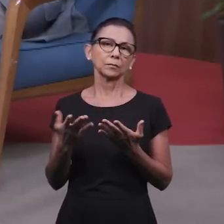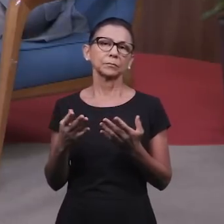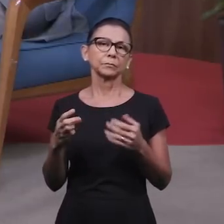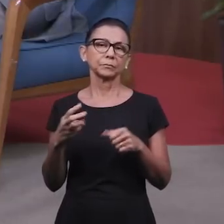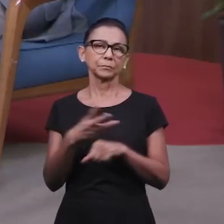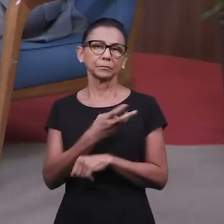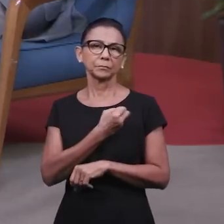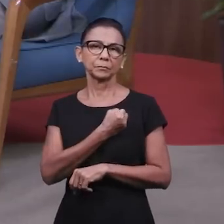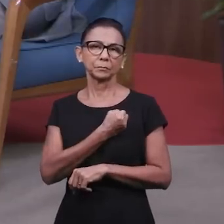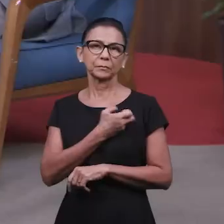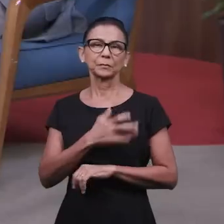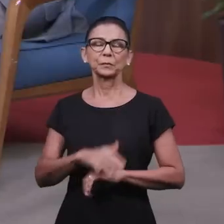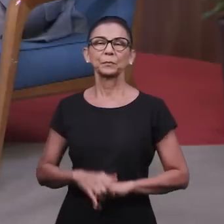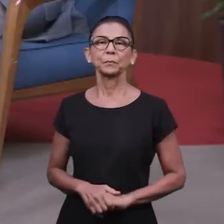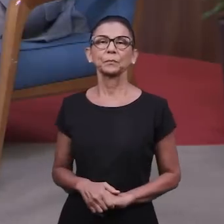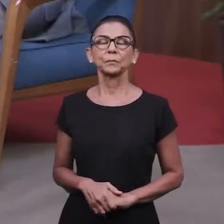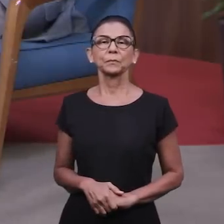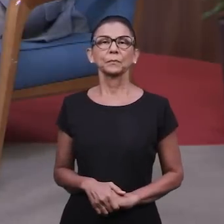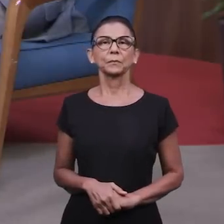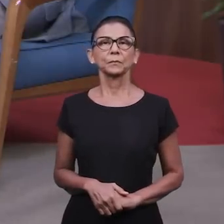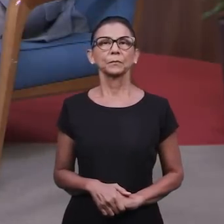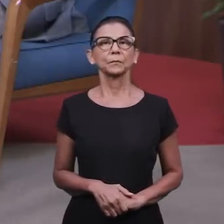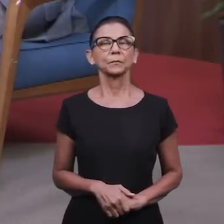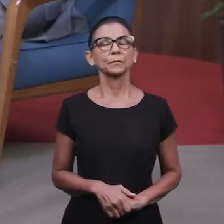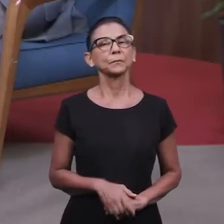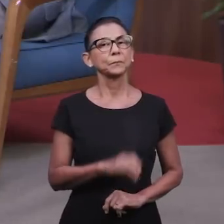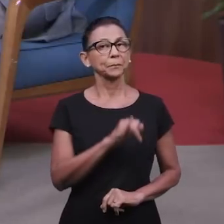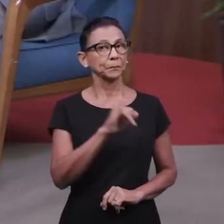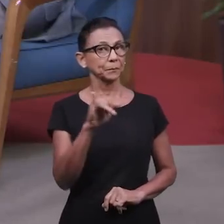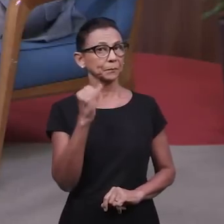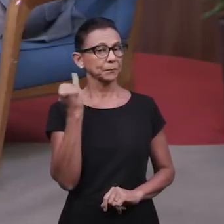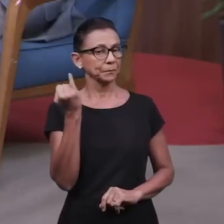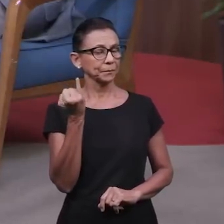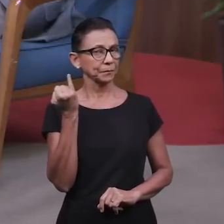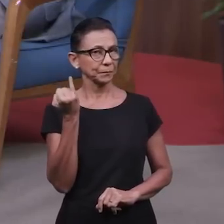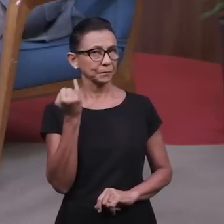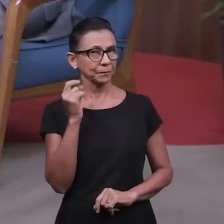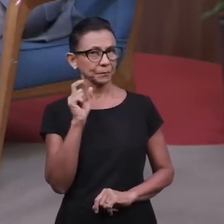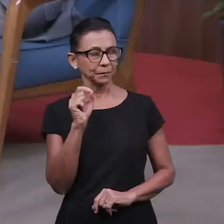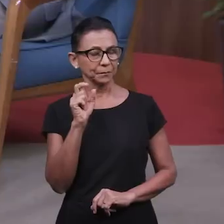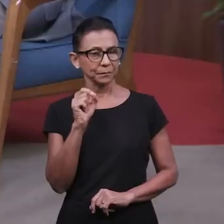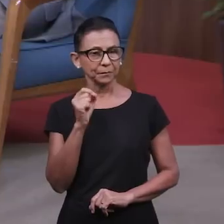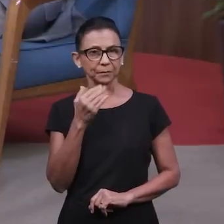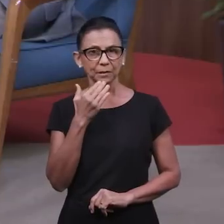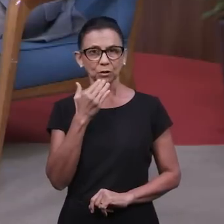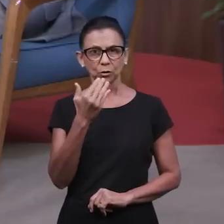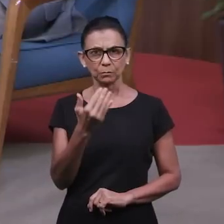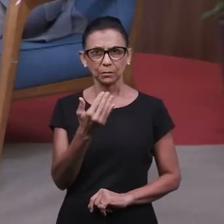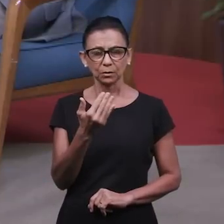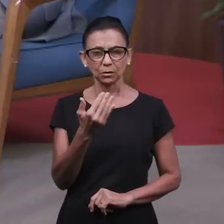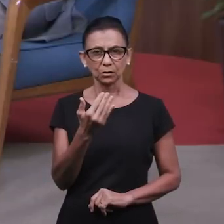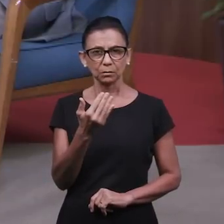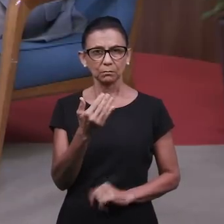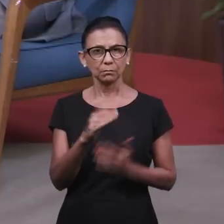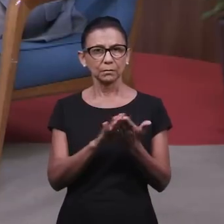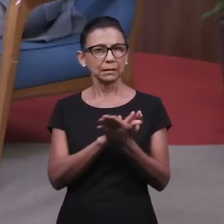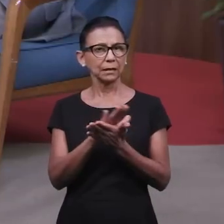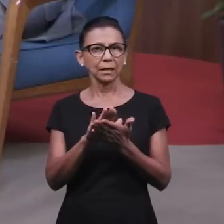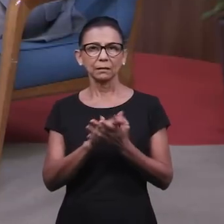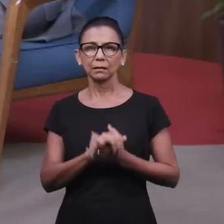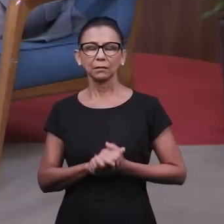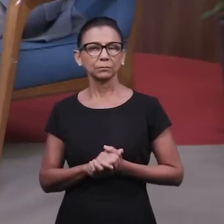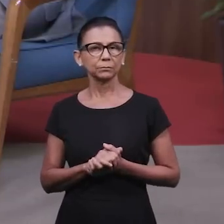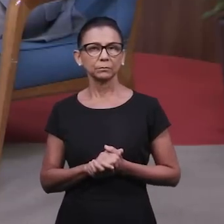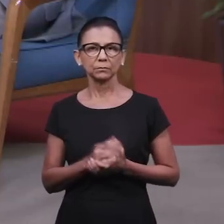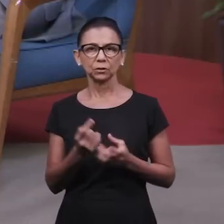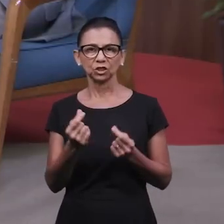esta ligação. E eu quero dizer uma coisa muito importante. Nós não vamos te pedir qualquer contribuição, não vamos